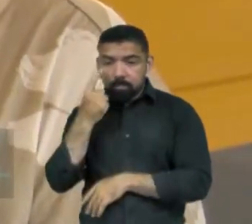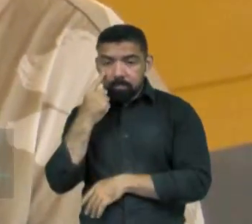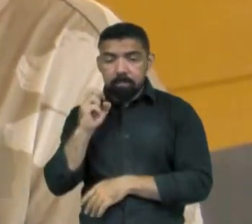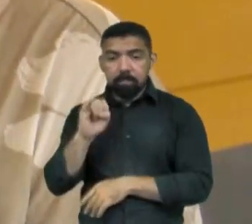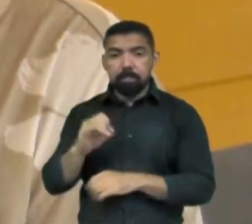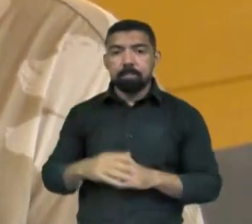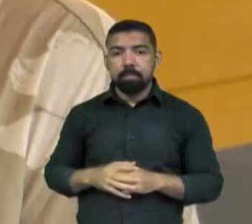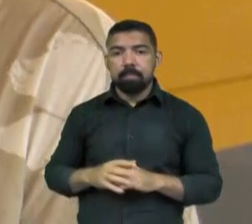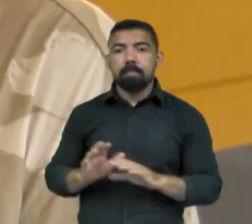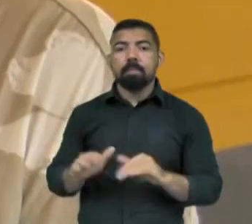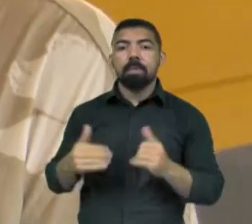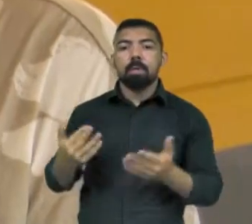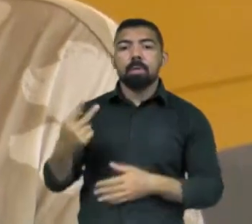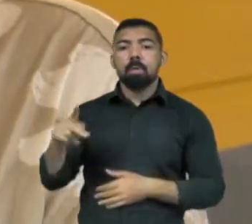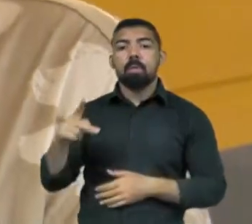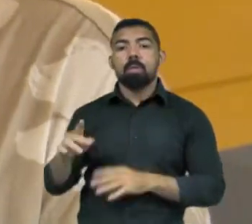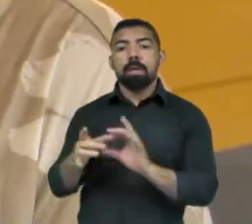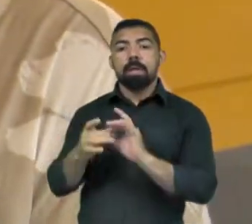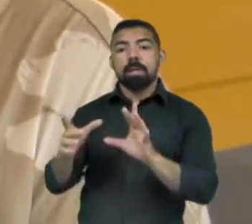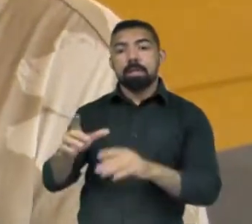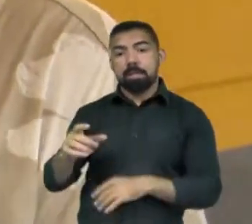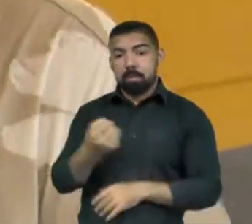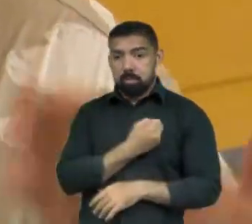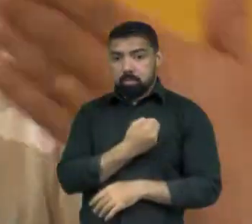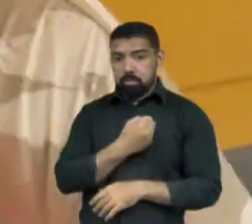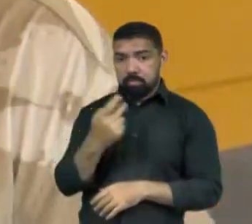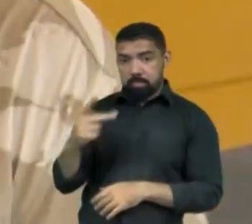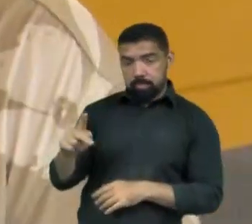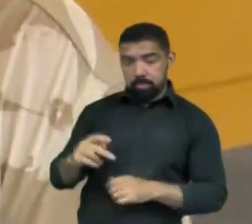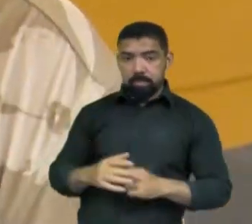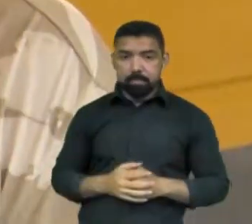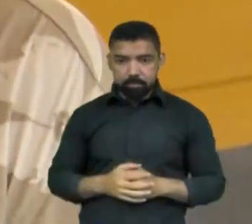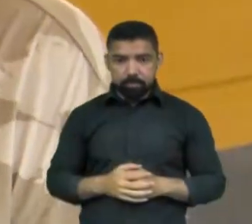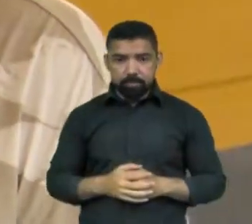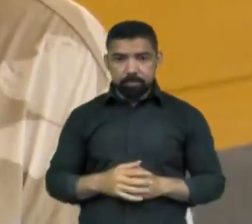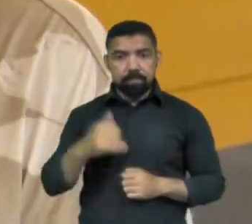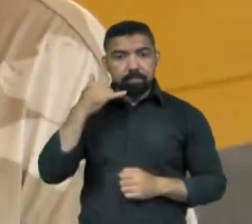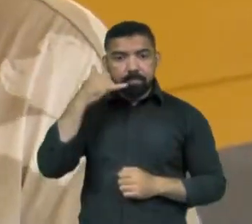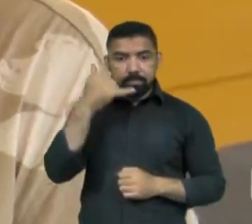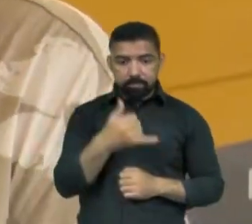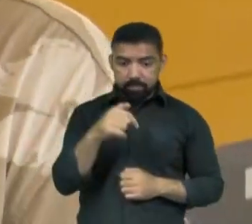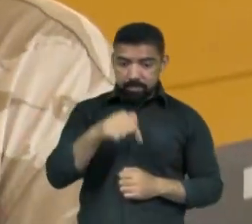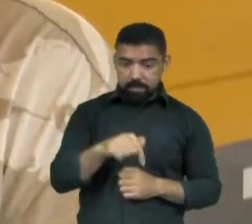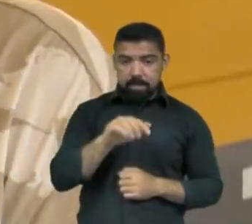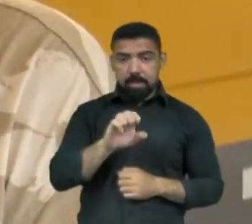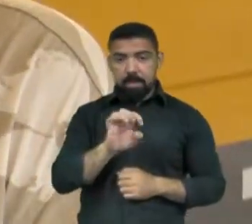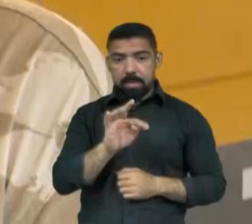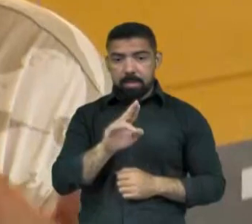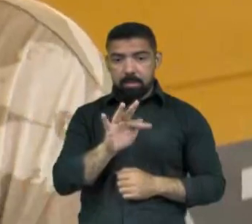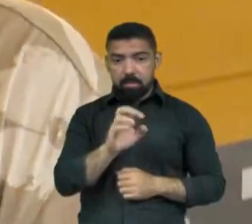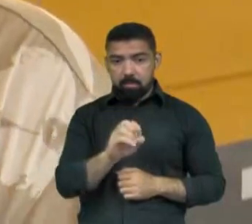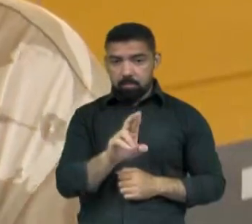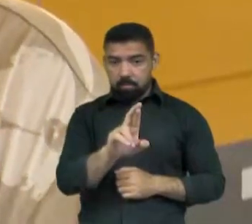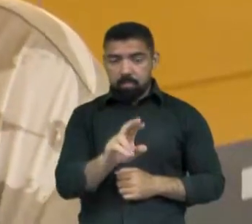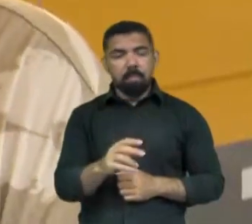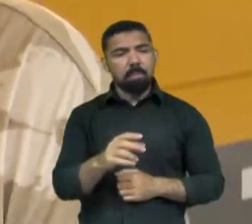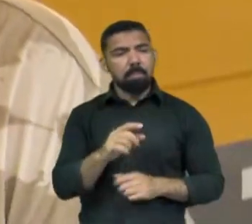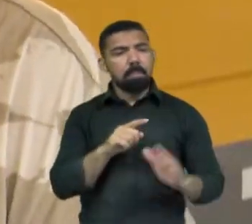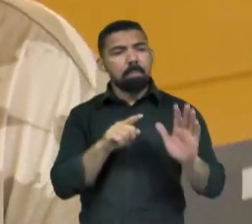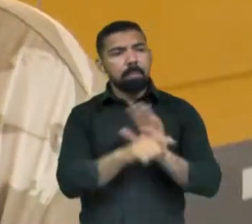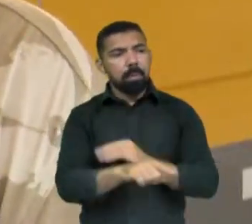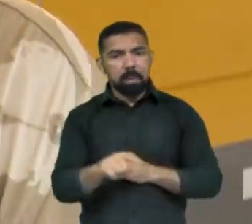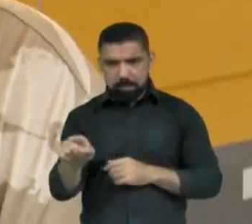é a licença, o número dessa licença. Liga aqui para a ETUFOL e procura saber da ETUFOL como é que esse